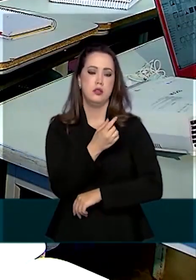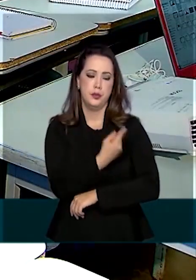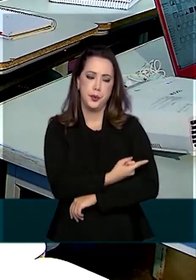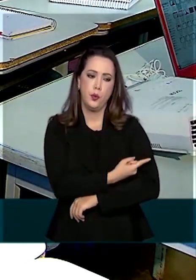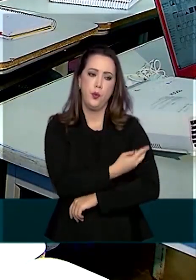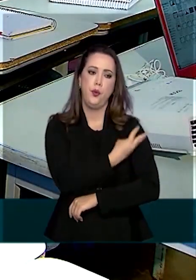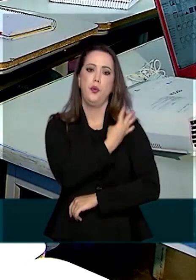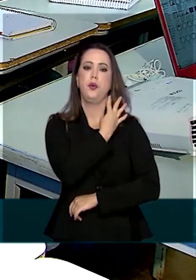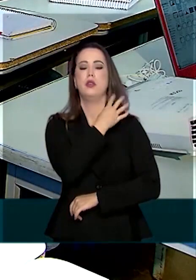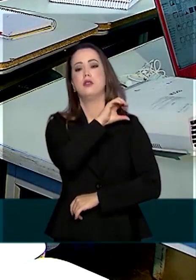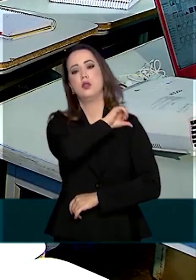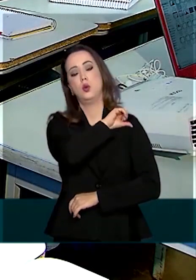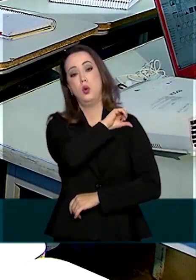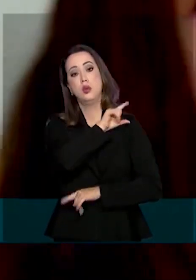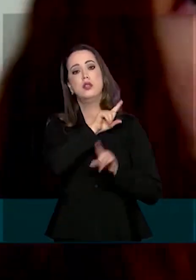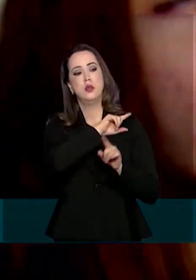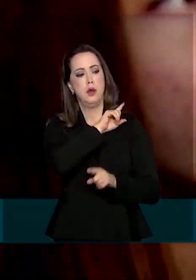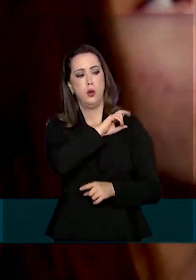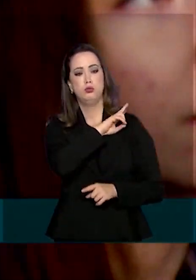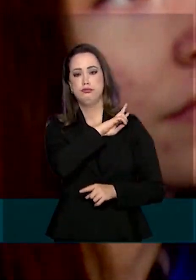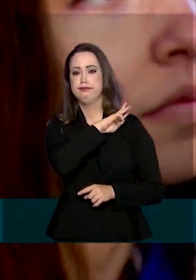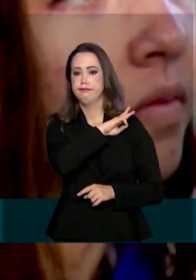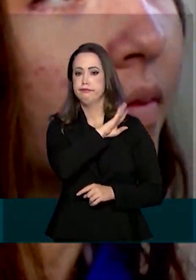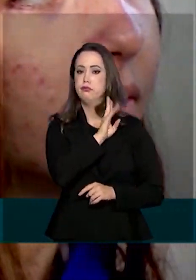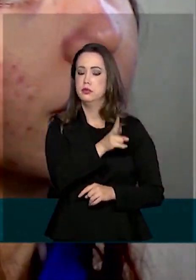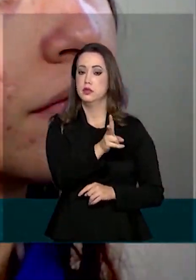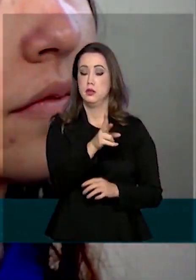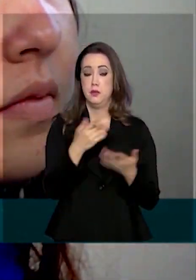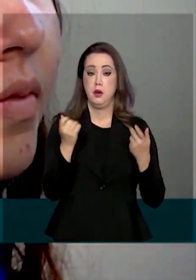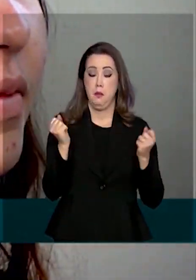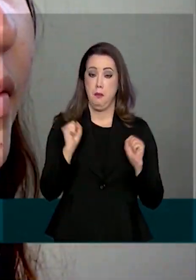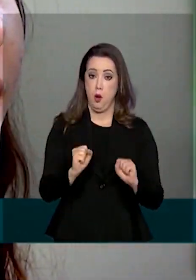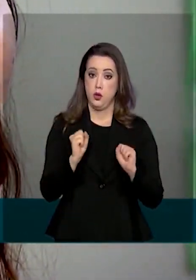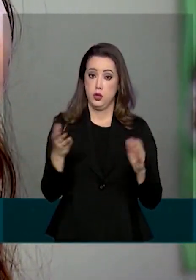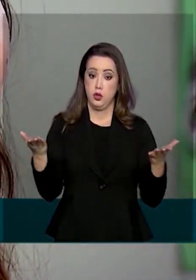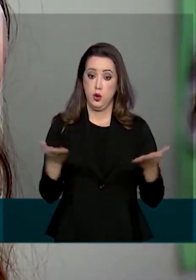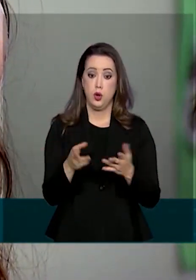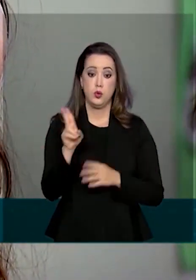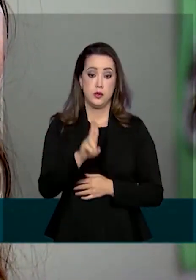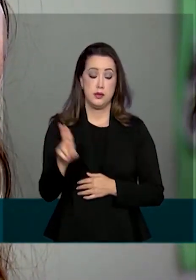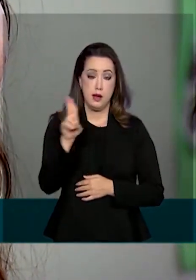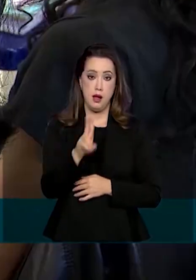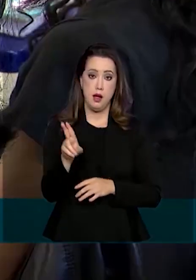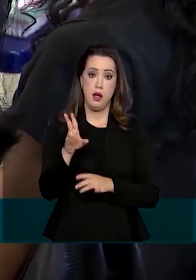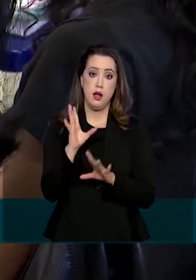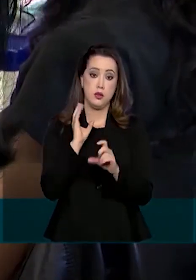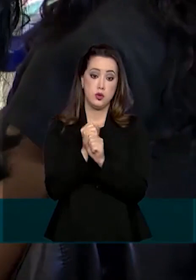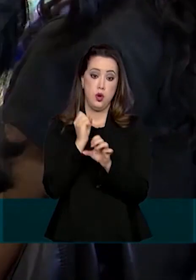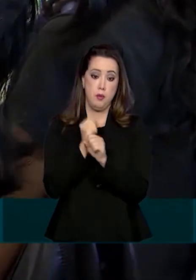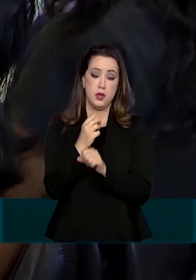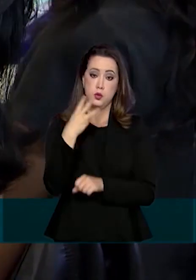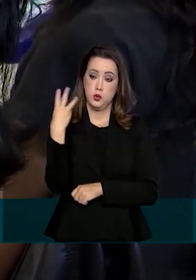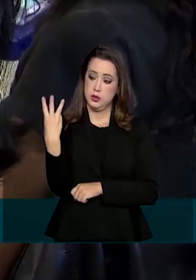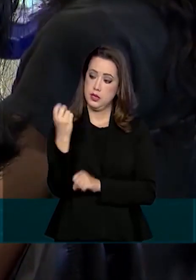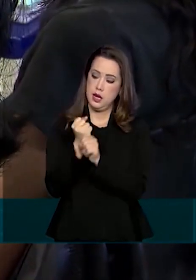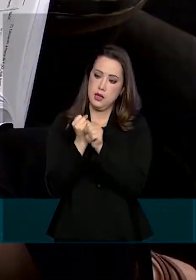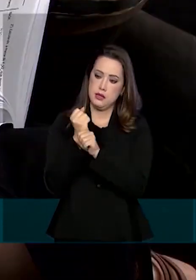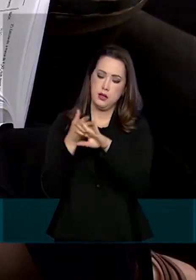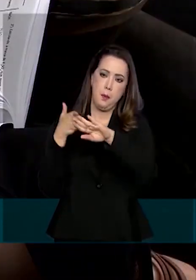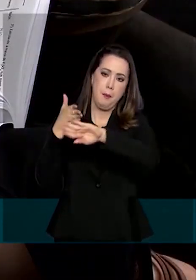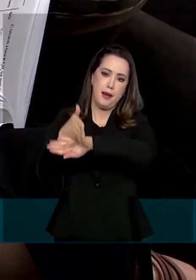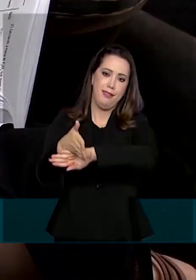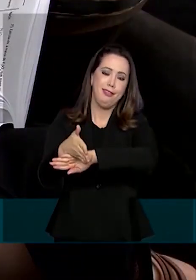executadas, nós temos o programa Avalia Varginha também, que vem para somar isso, que é um programa que visa, na